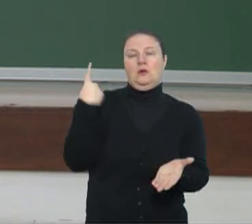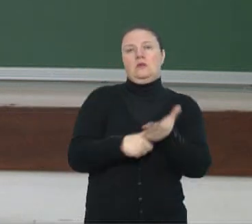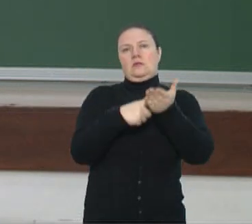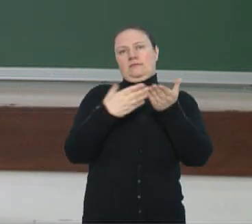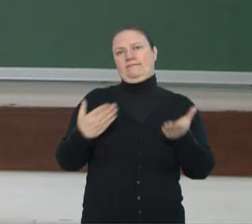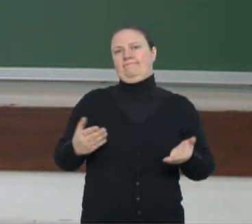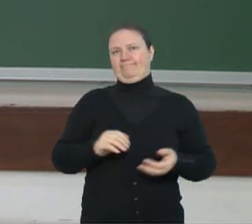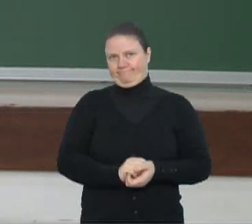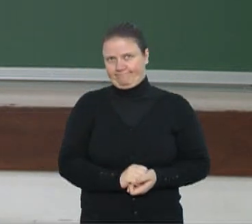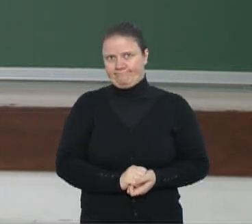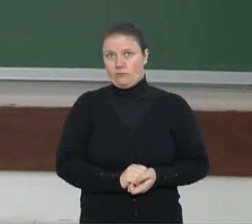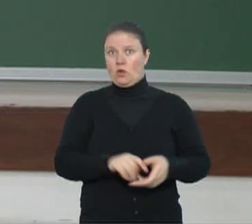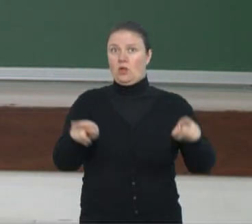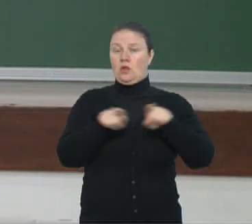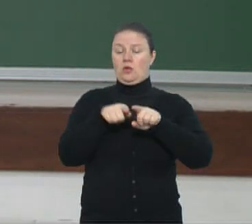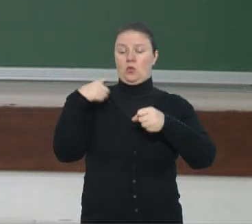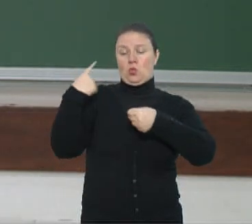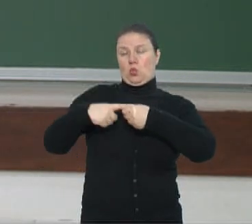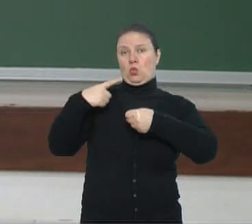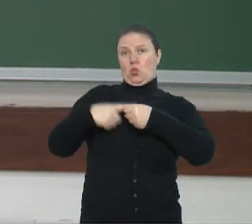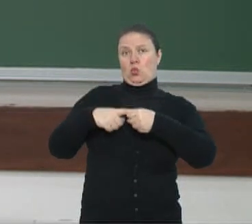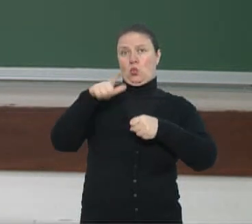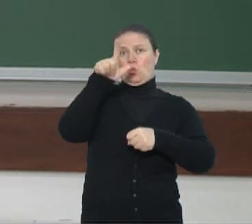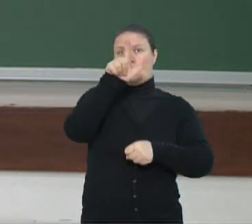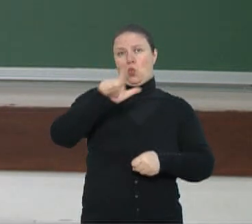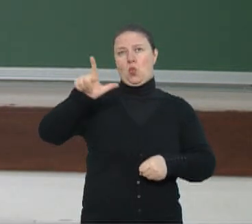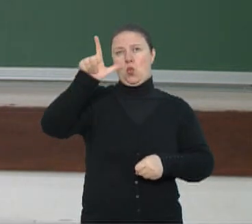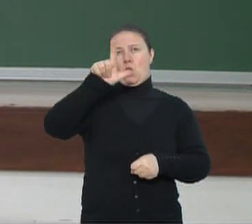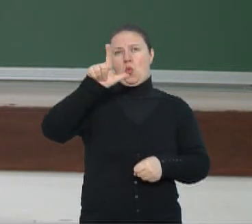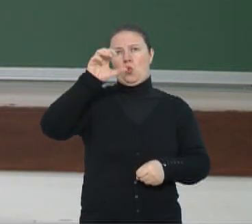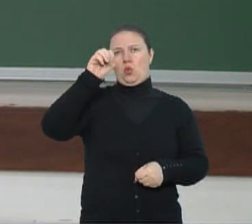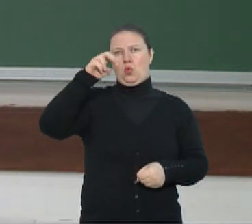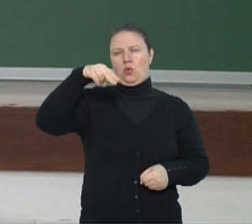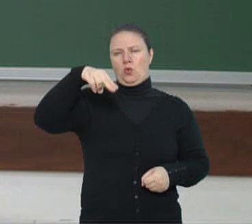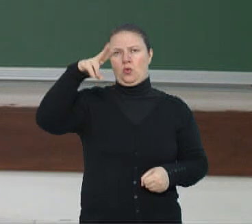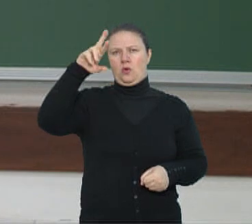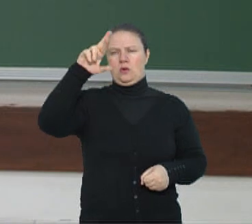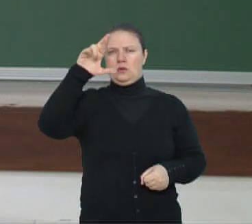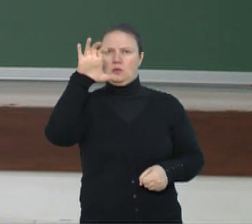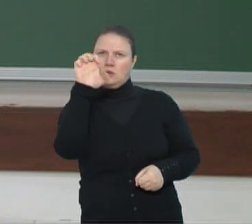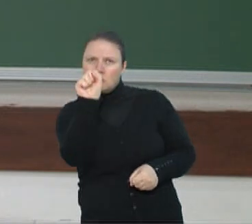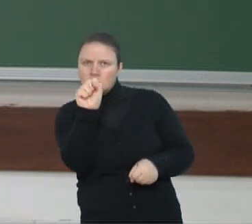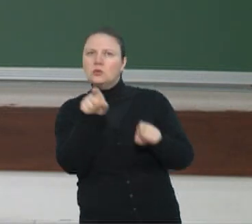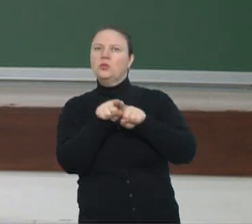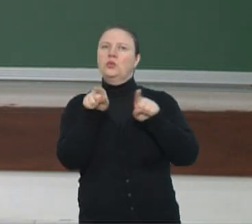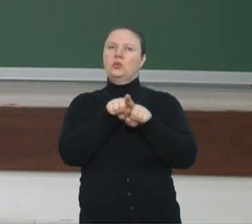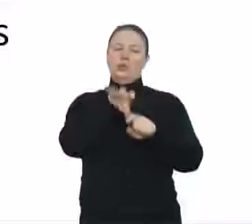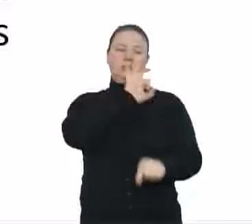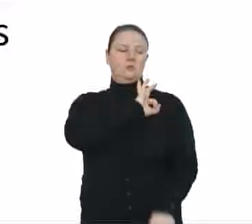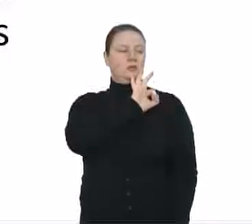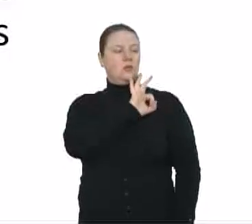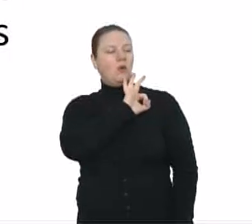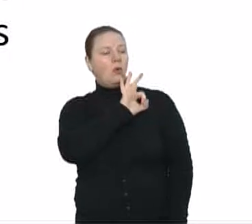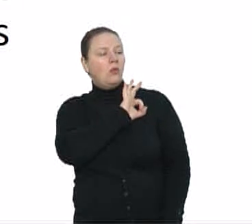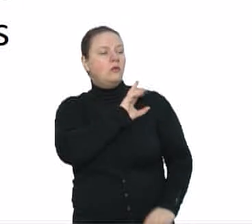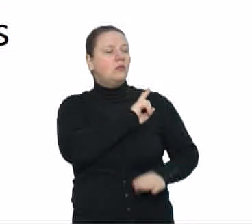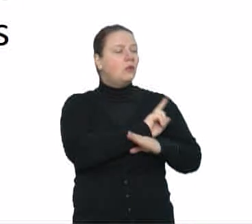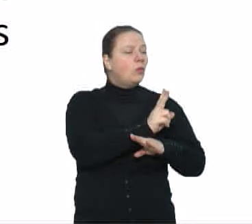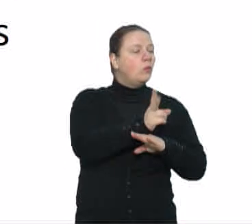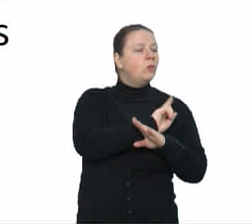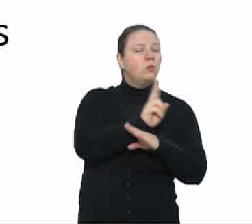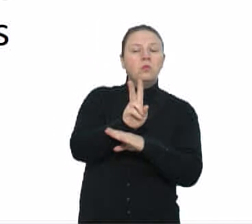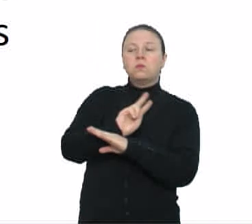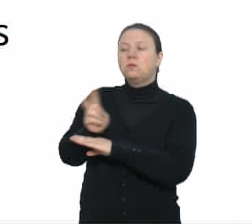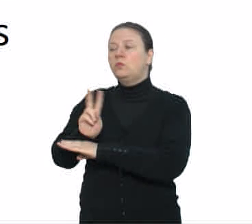ela faz uma grande reforma no seu sistema de polícia, tentando garantir um policiamento constante.